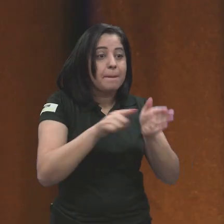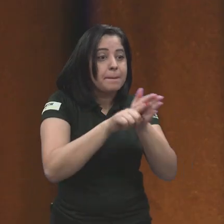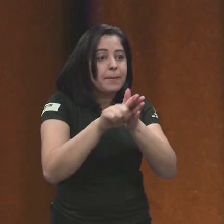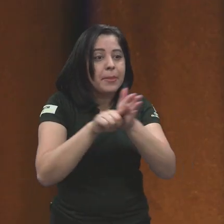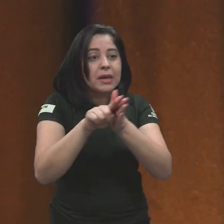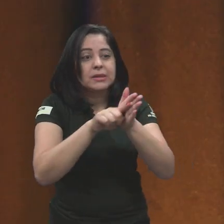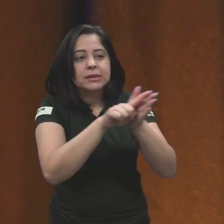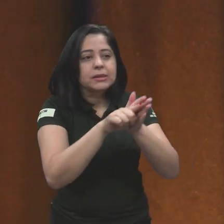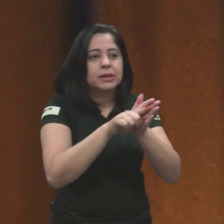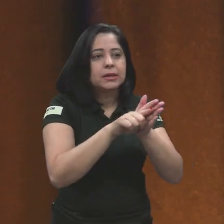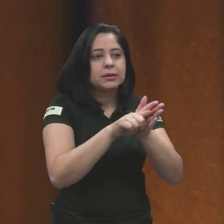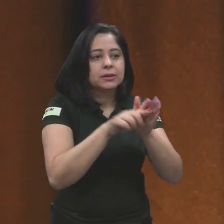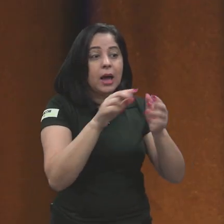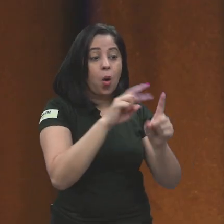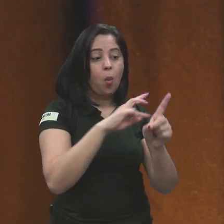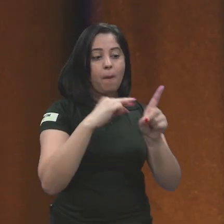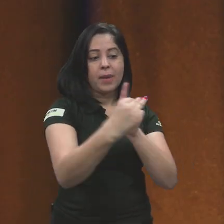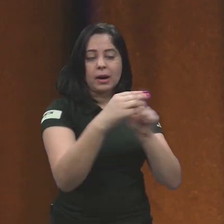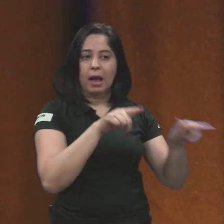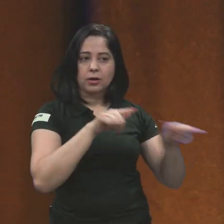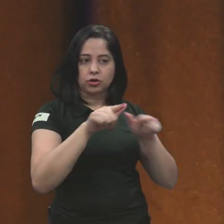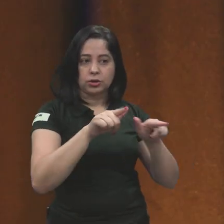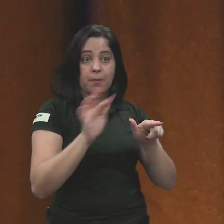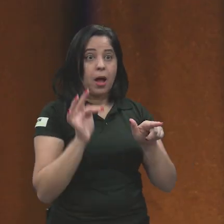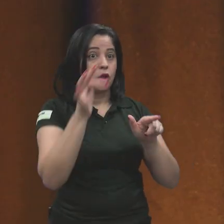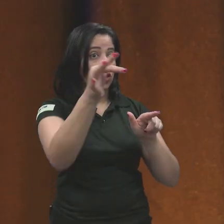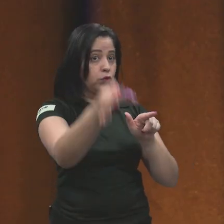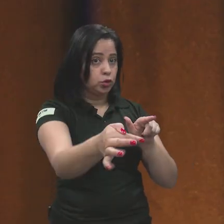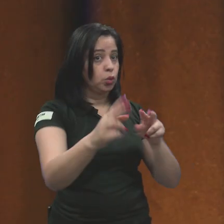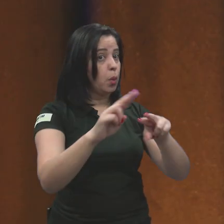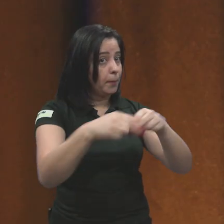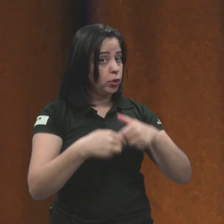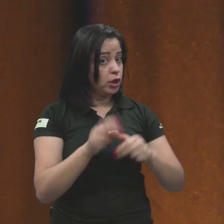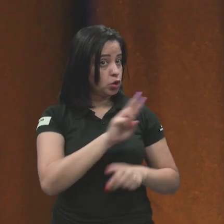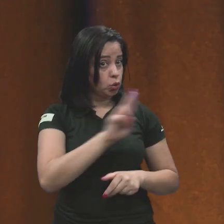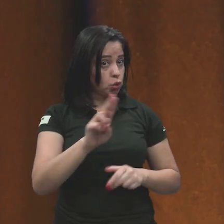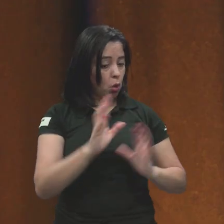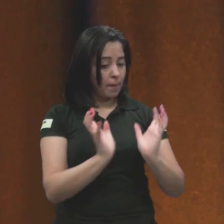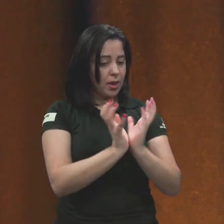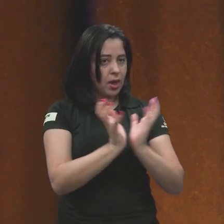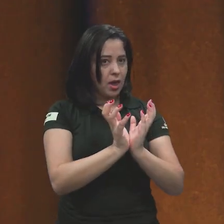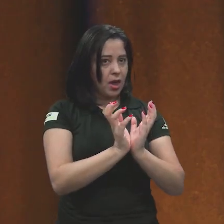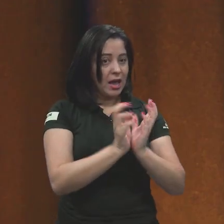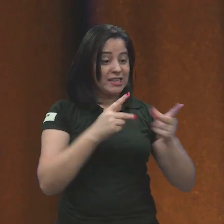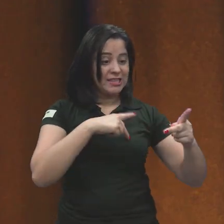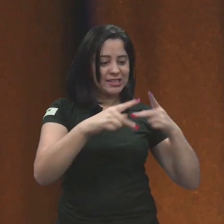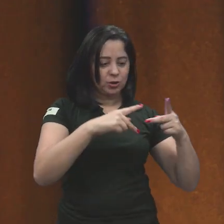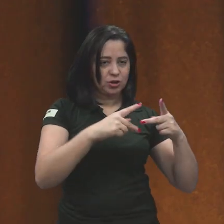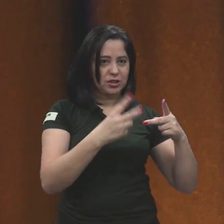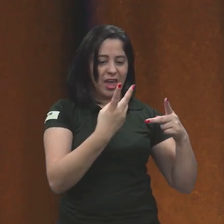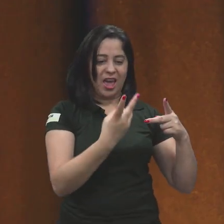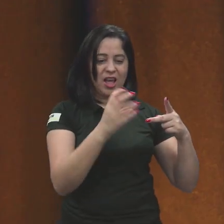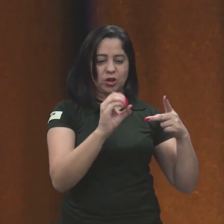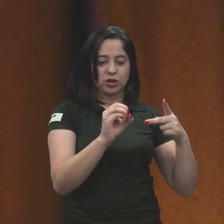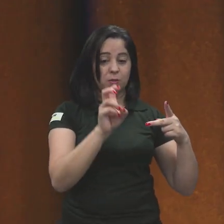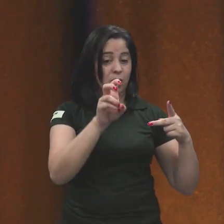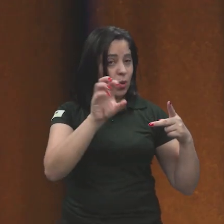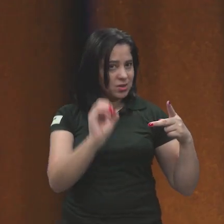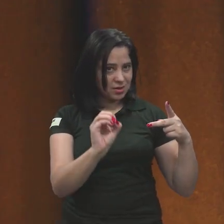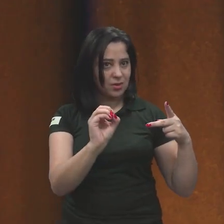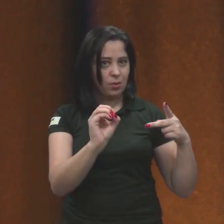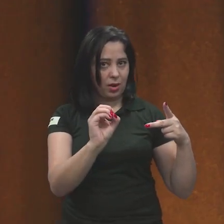está acontecendo no mercado e o que vai acontecer no futuro. Por isso, São José 2050. Nós prepararmos São José dos Campos